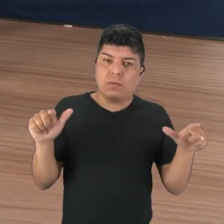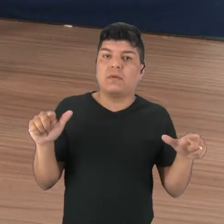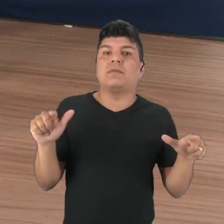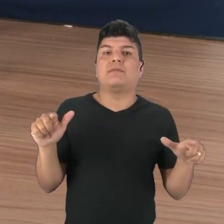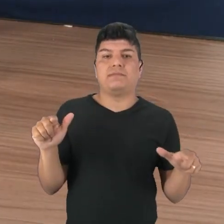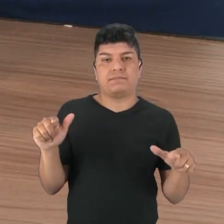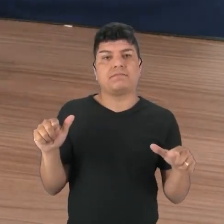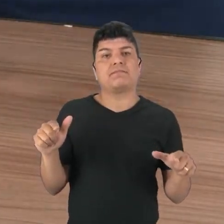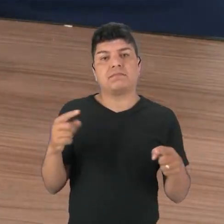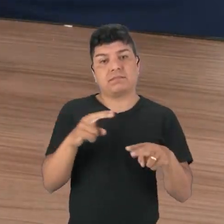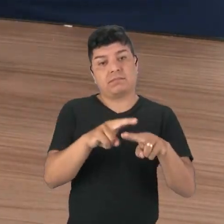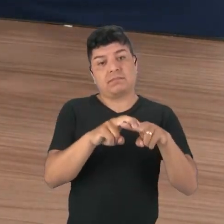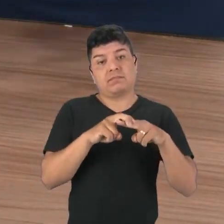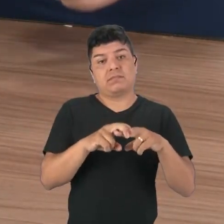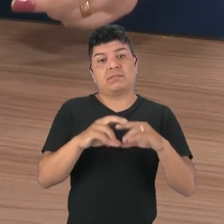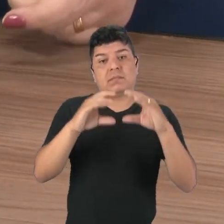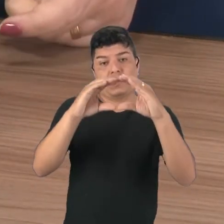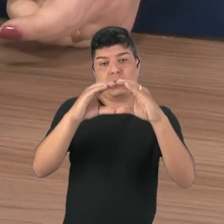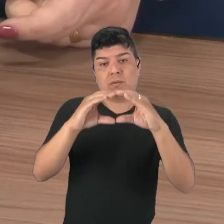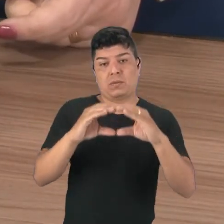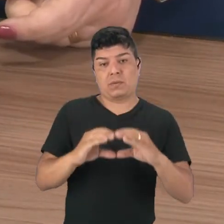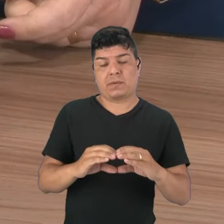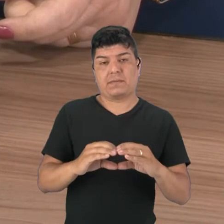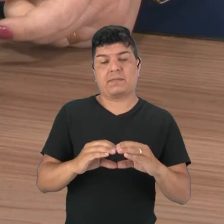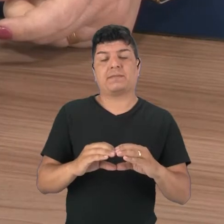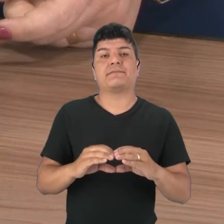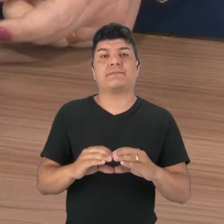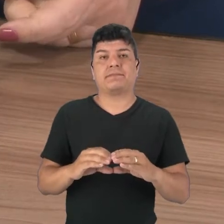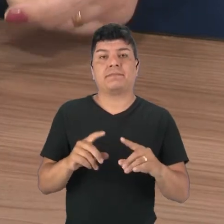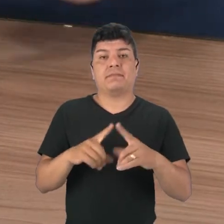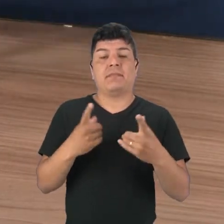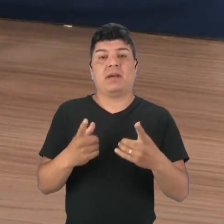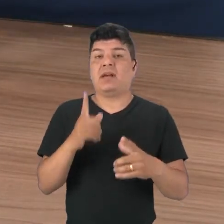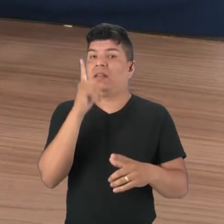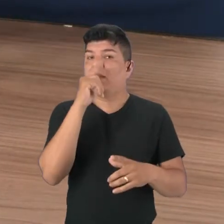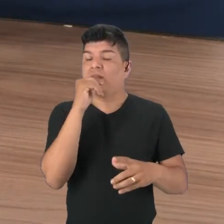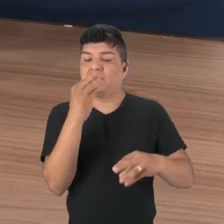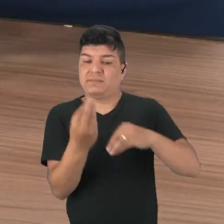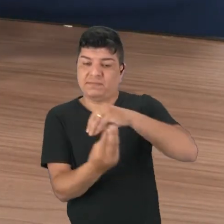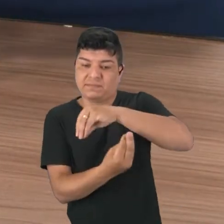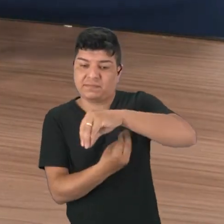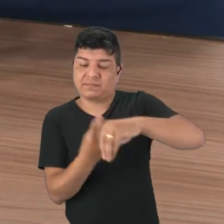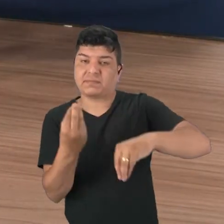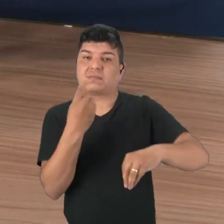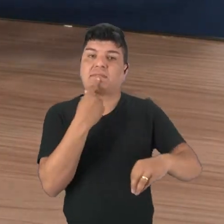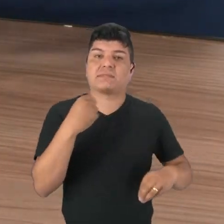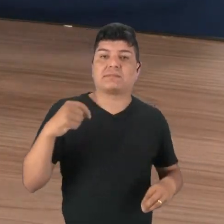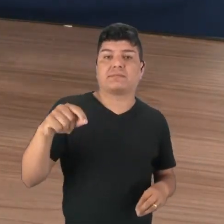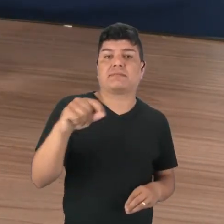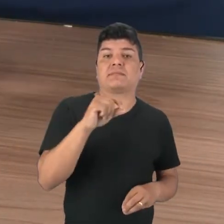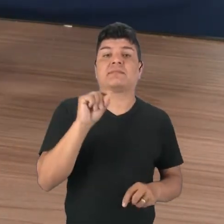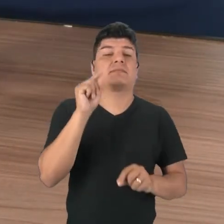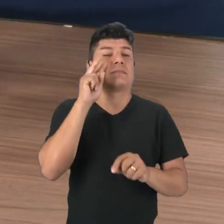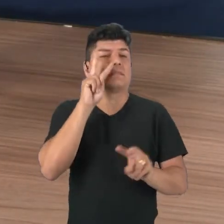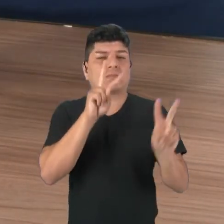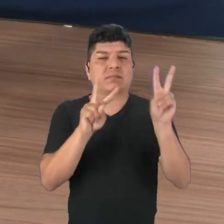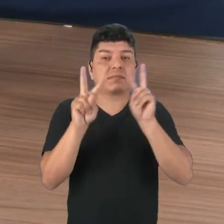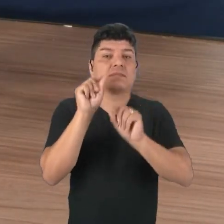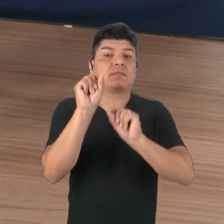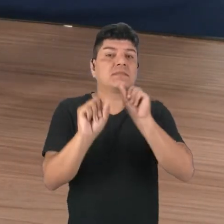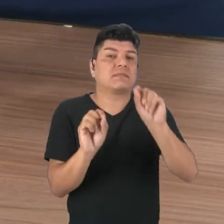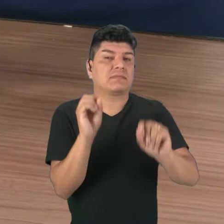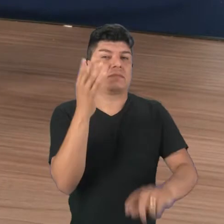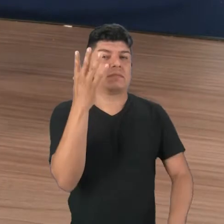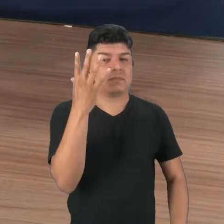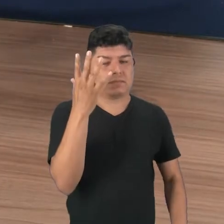uma densidade maior, por isso ele afundou. Já aqui a água misturada com sal, vamos ver o que acontece, né?